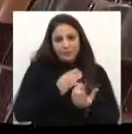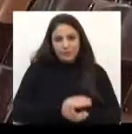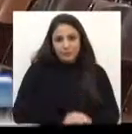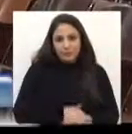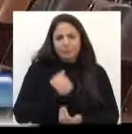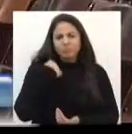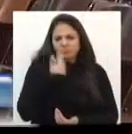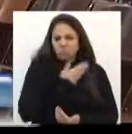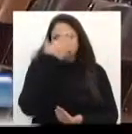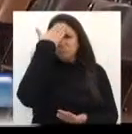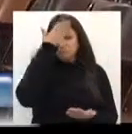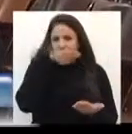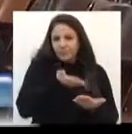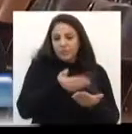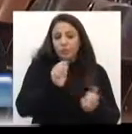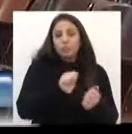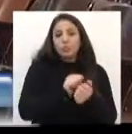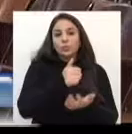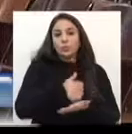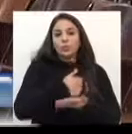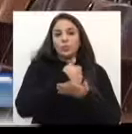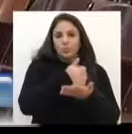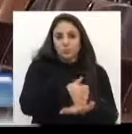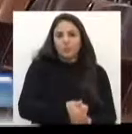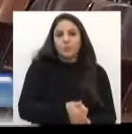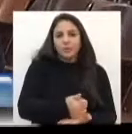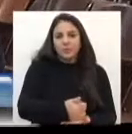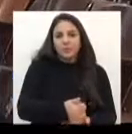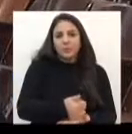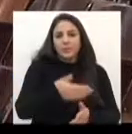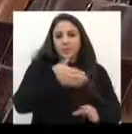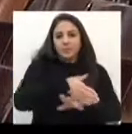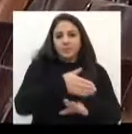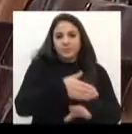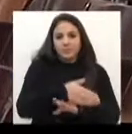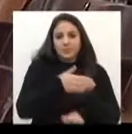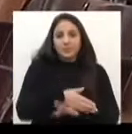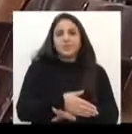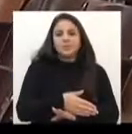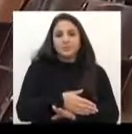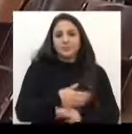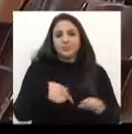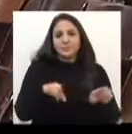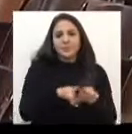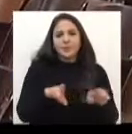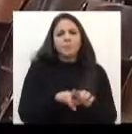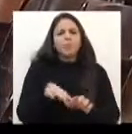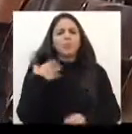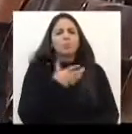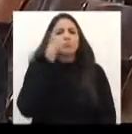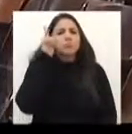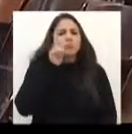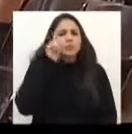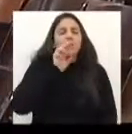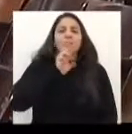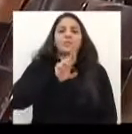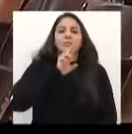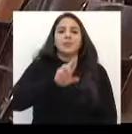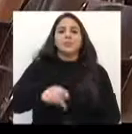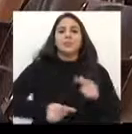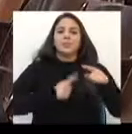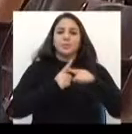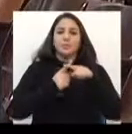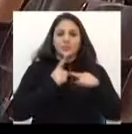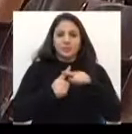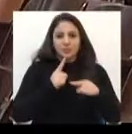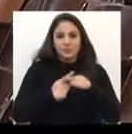que com o apoio, a participação efetiva de todos é que nós vamos conseguir algum resultado positivo em prol da